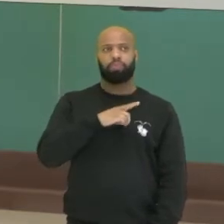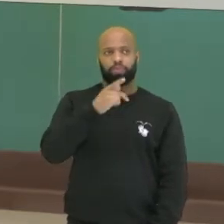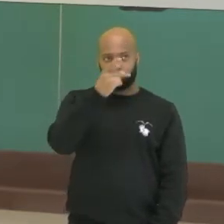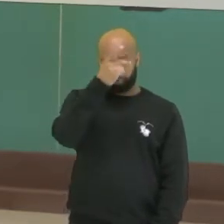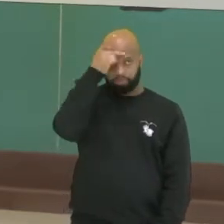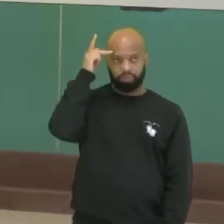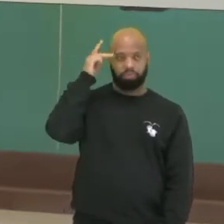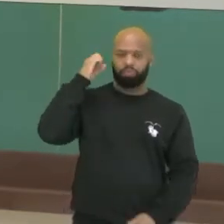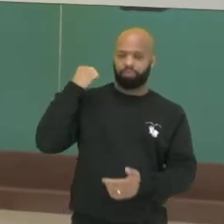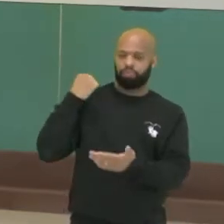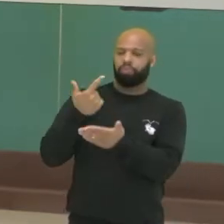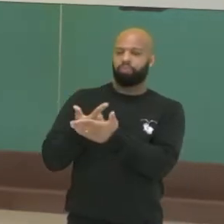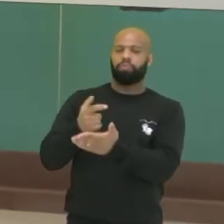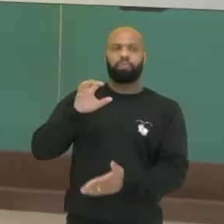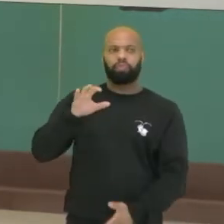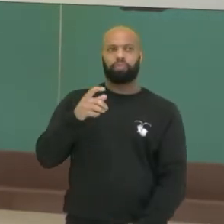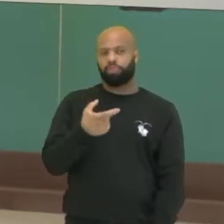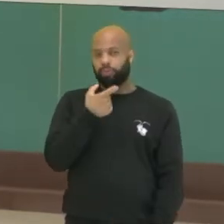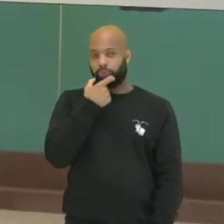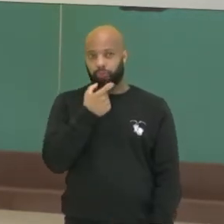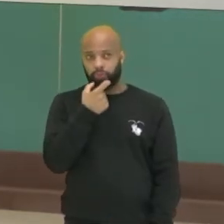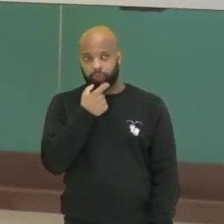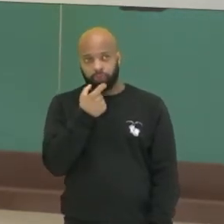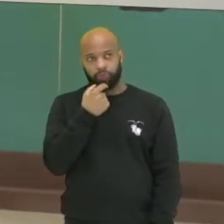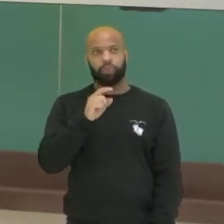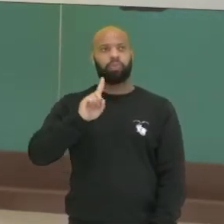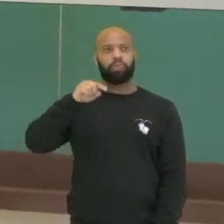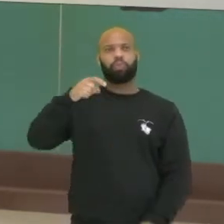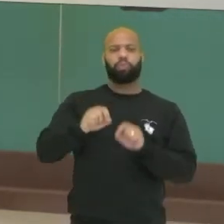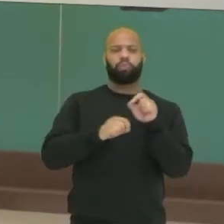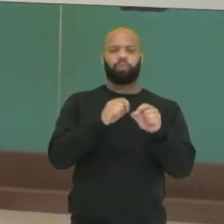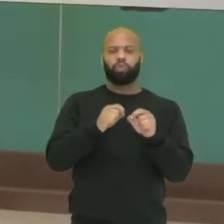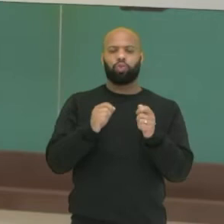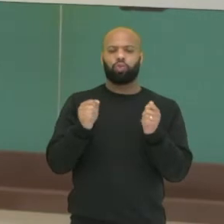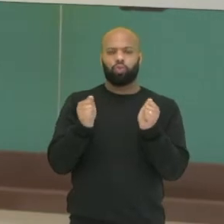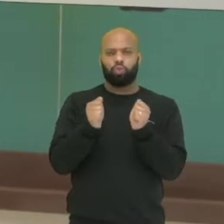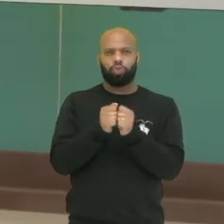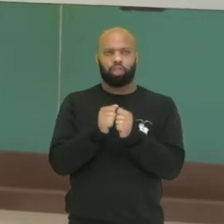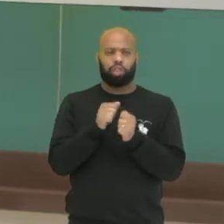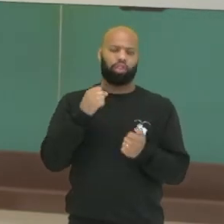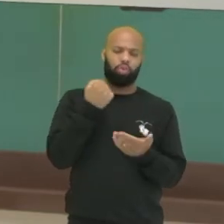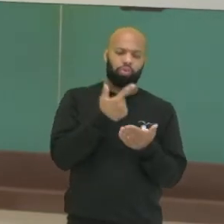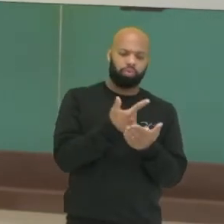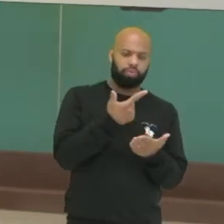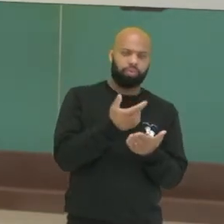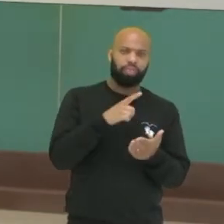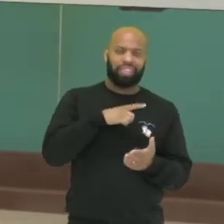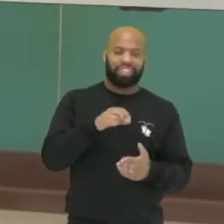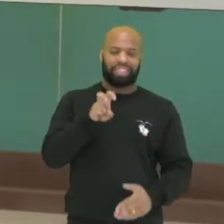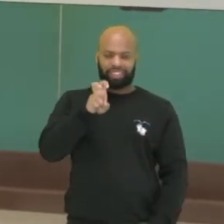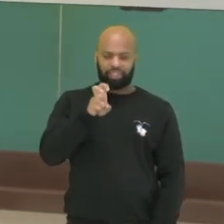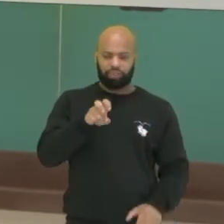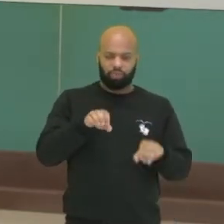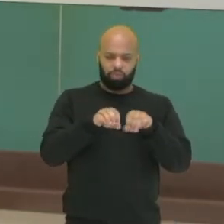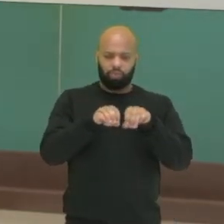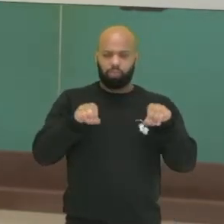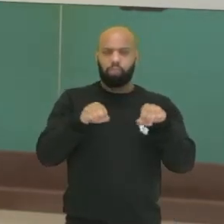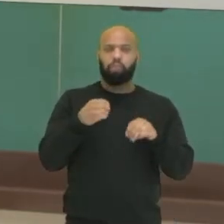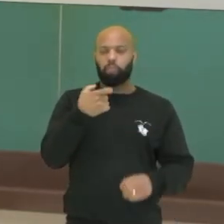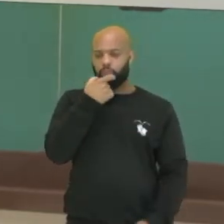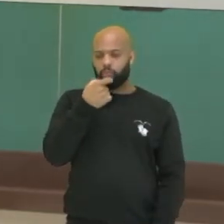pessoa comprava essa bolacha e juntava uma quantidade, acho que eram 5 pacotes de bolacha, mais um